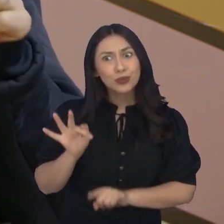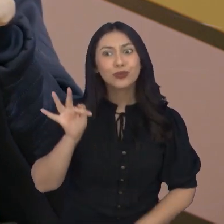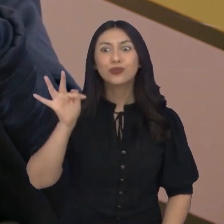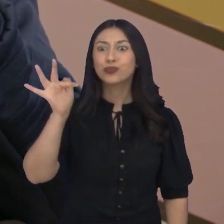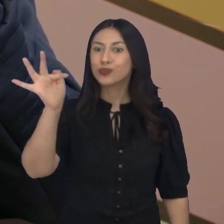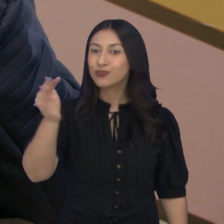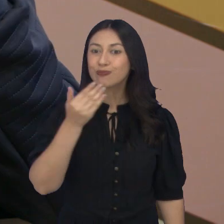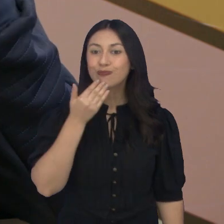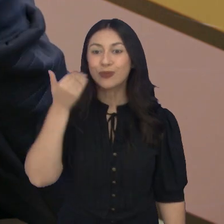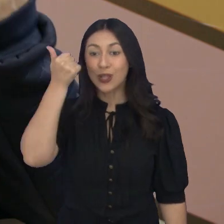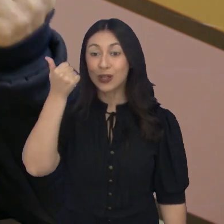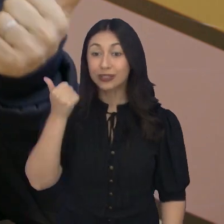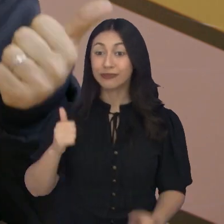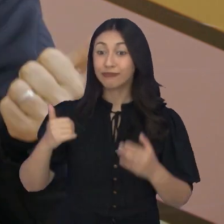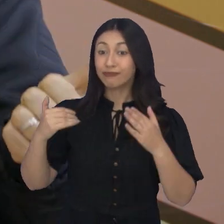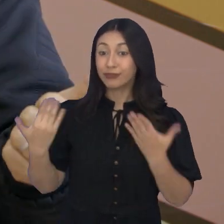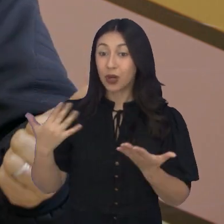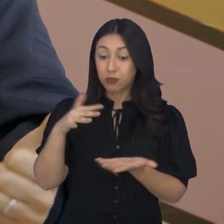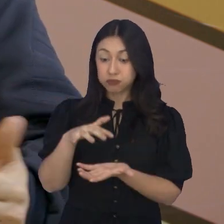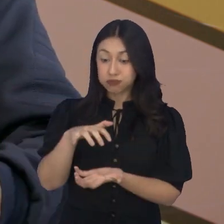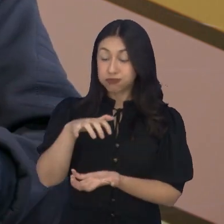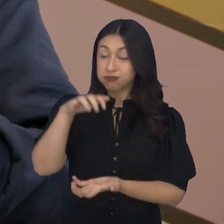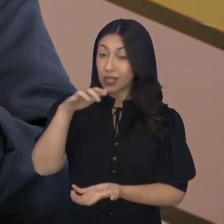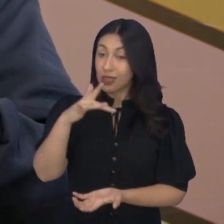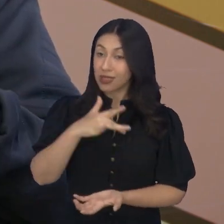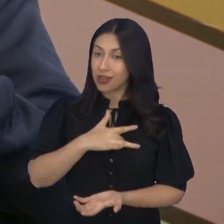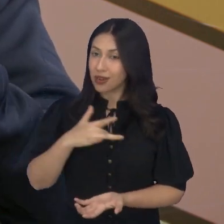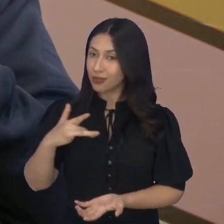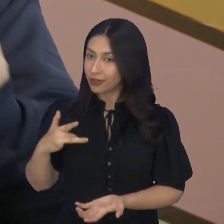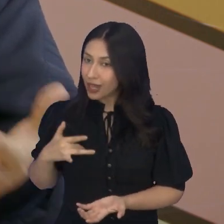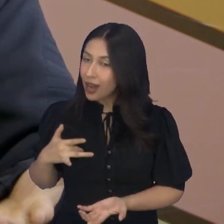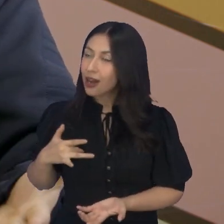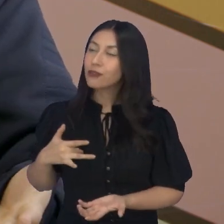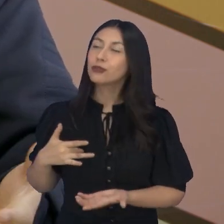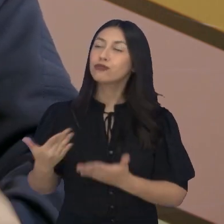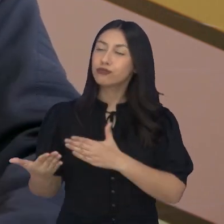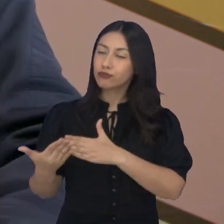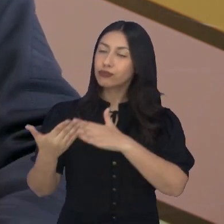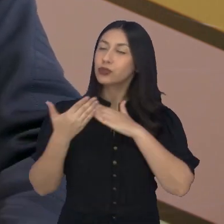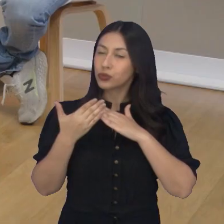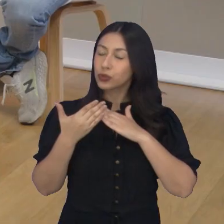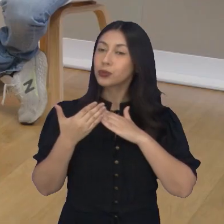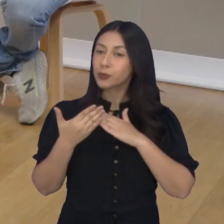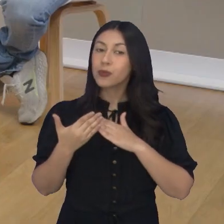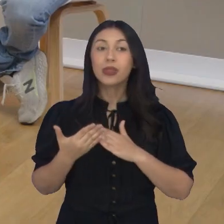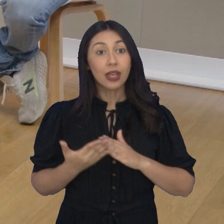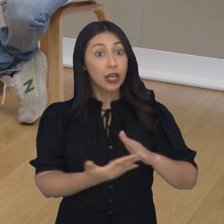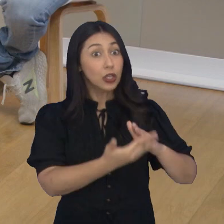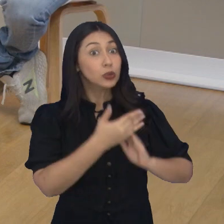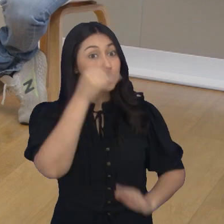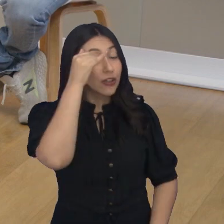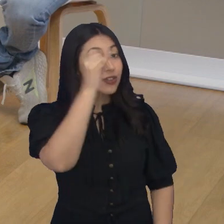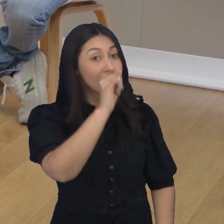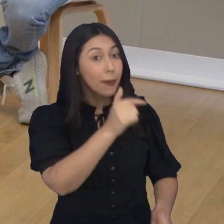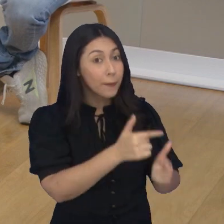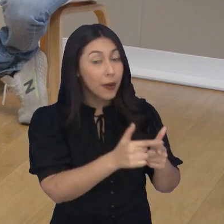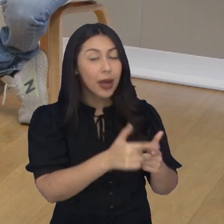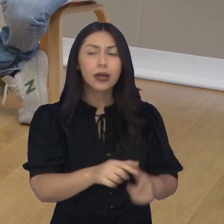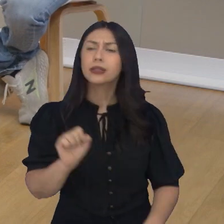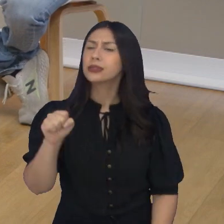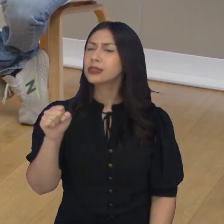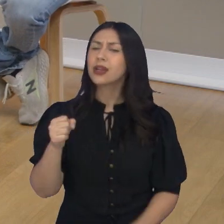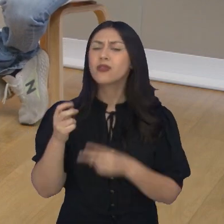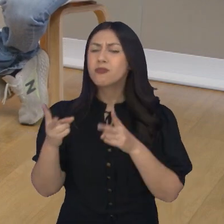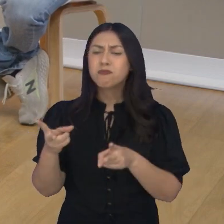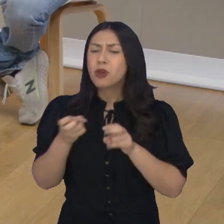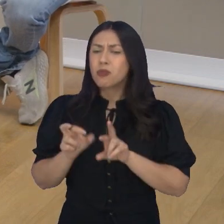bacana. Então, assim, para você ter um envelhecimento saudável, né? Isso faz muita diferença. É preventivo, né? Exatamente. Você vai notar a diferença,